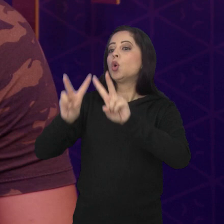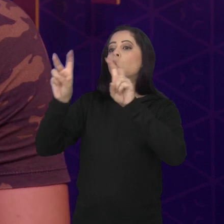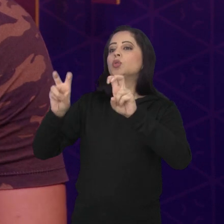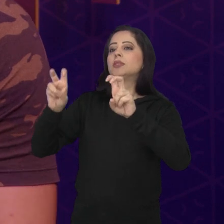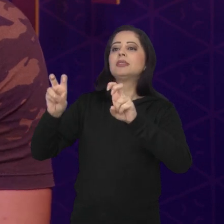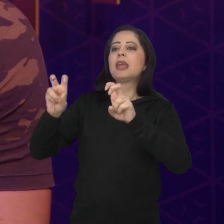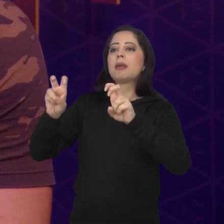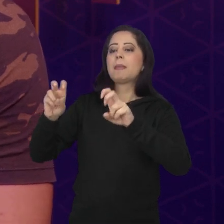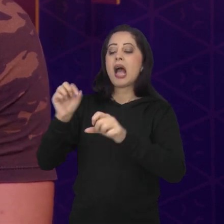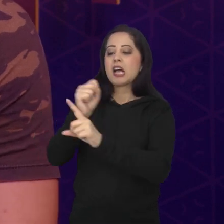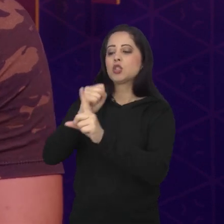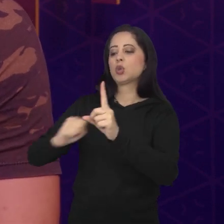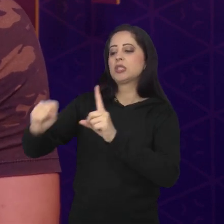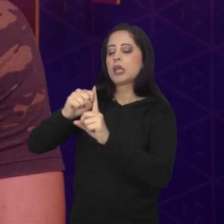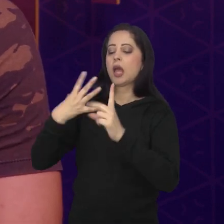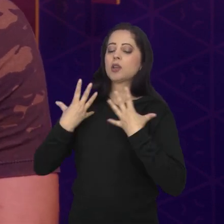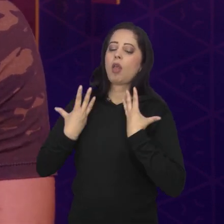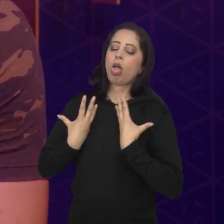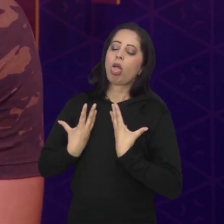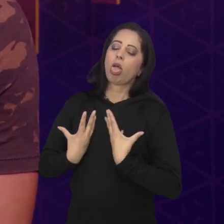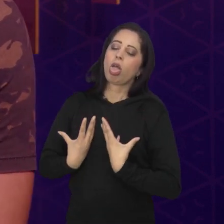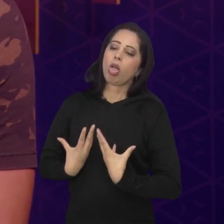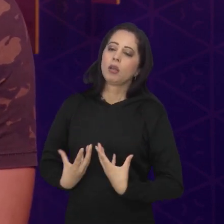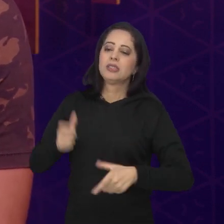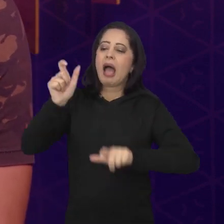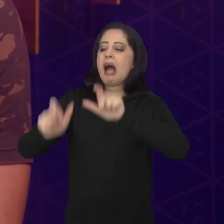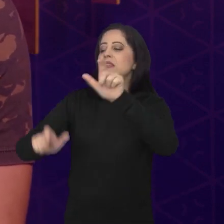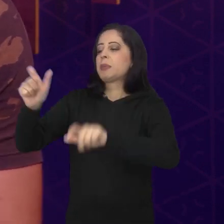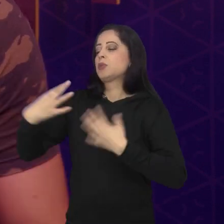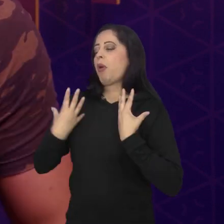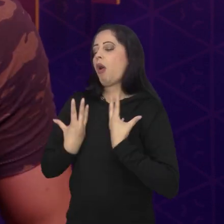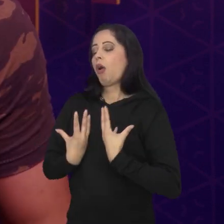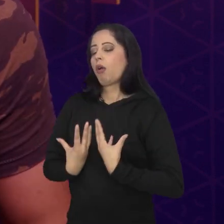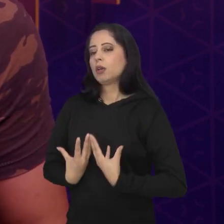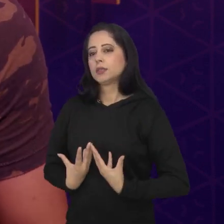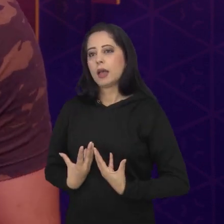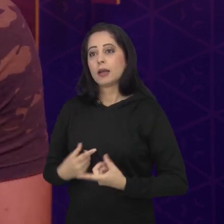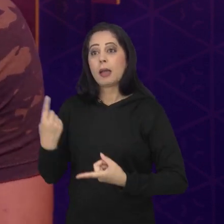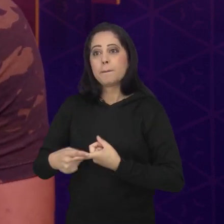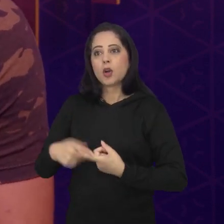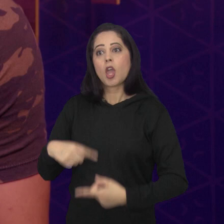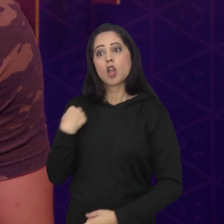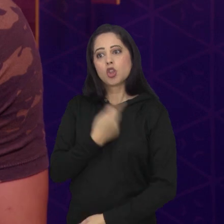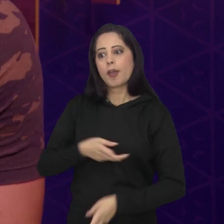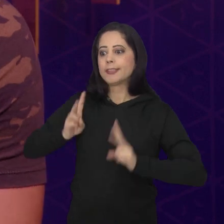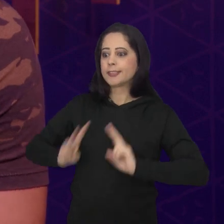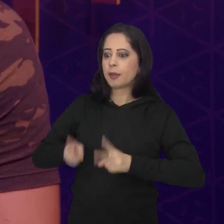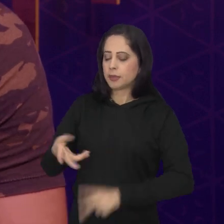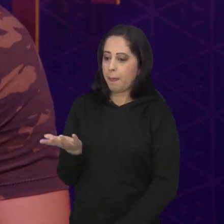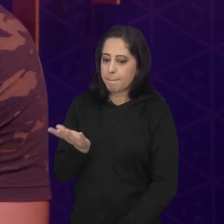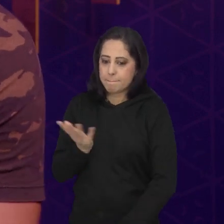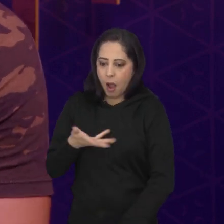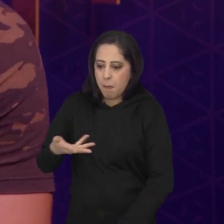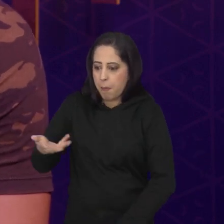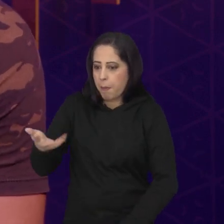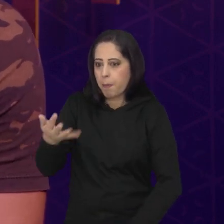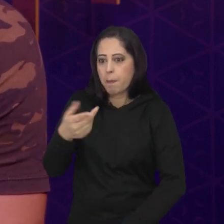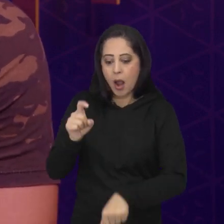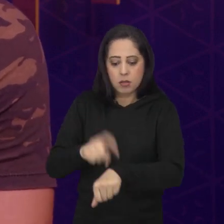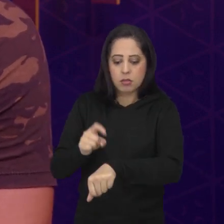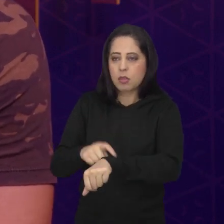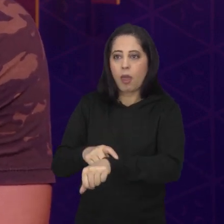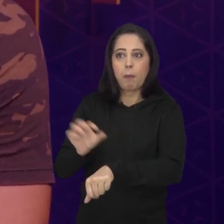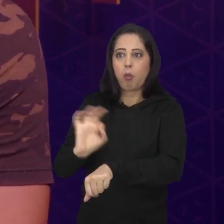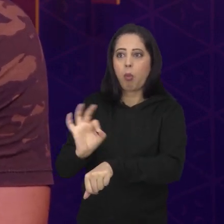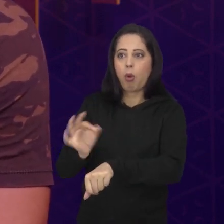escutou. A gente falou muito sobre essa questão da sociedade hoje em dia, né? Da necessidade da gente estar sempre